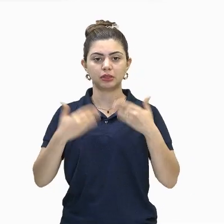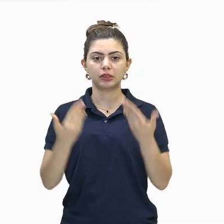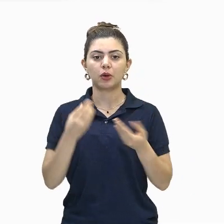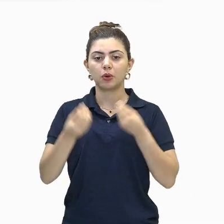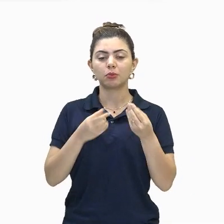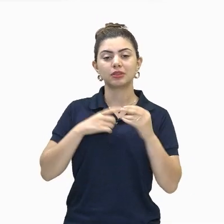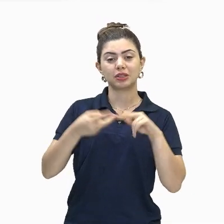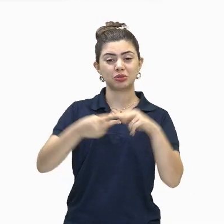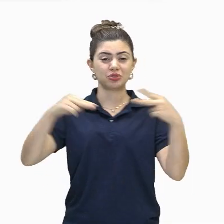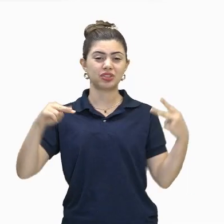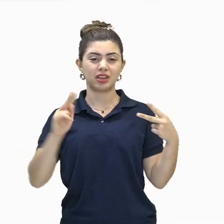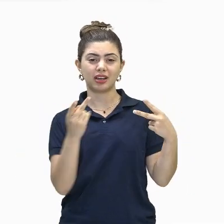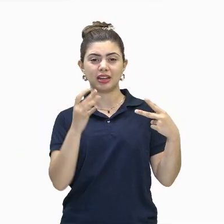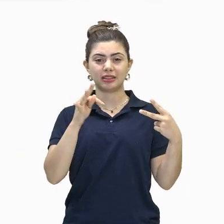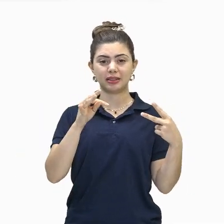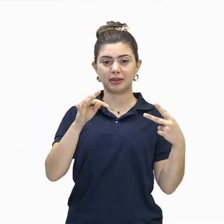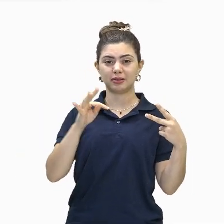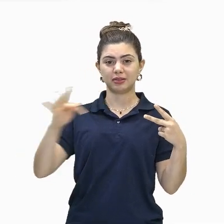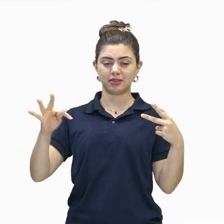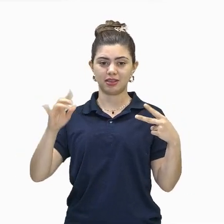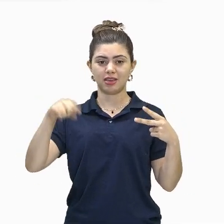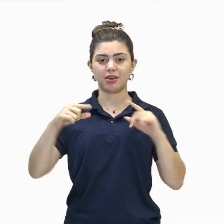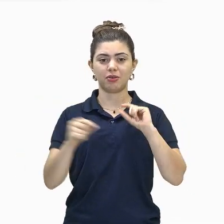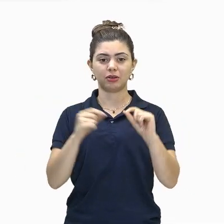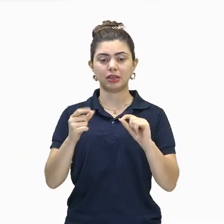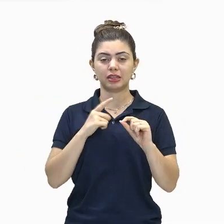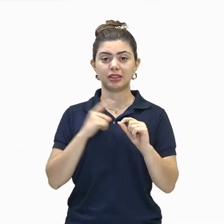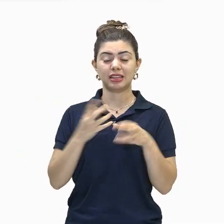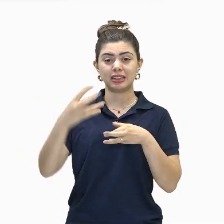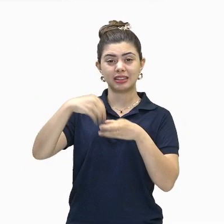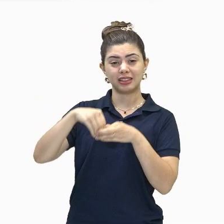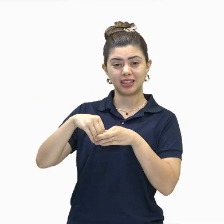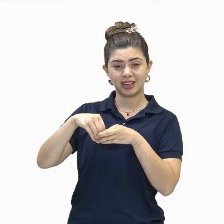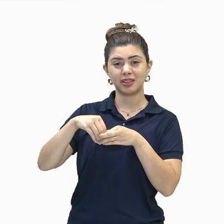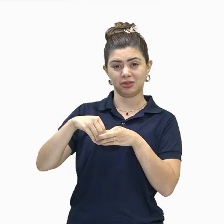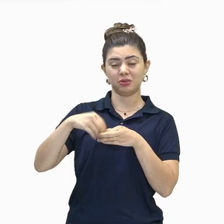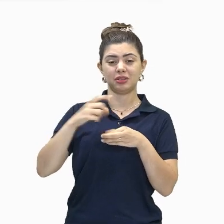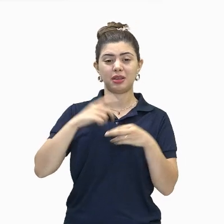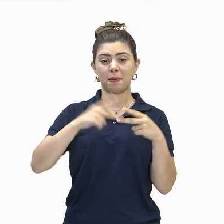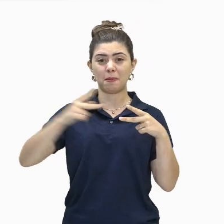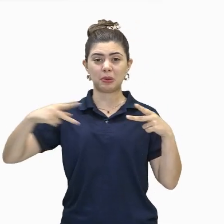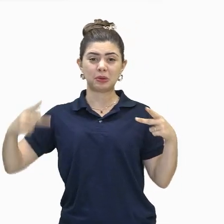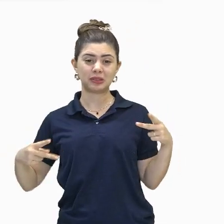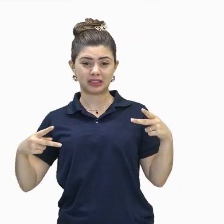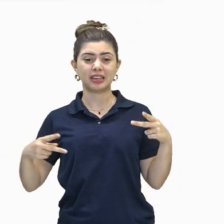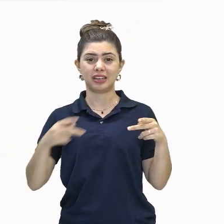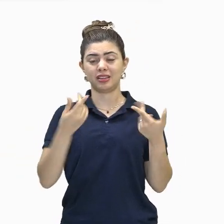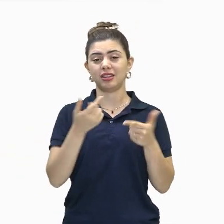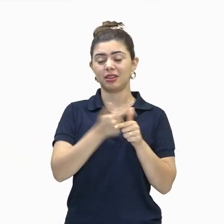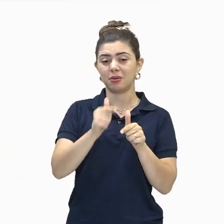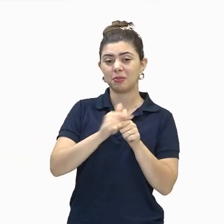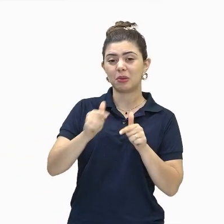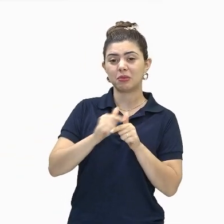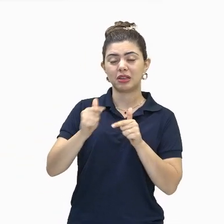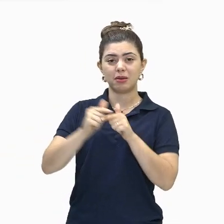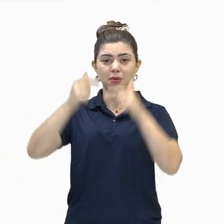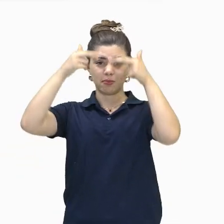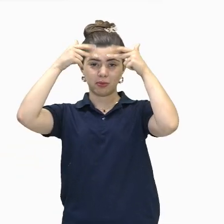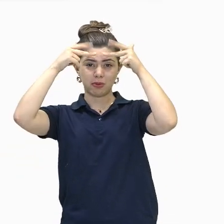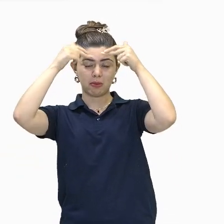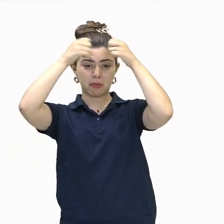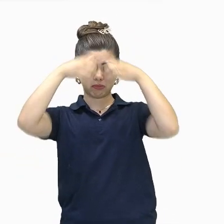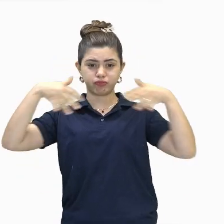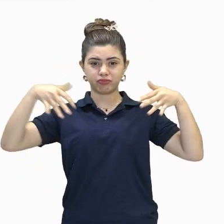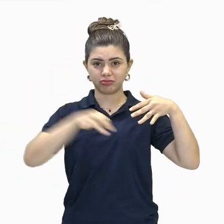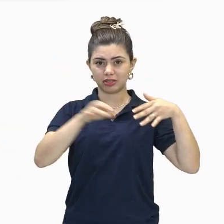proteína anormal, que se acumula no cérebro, causando aí danos aos neurônios, que são justamente as células que formam